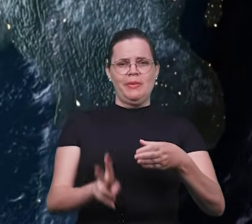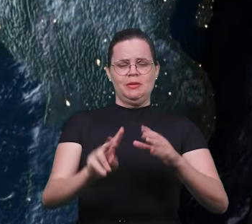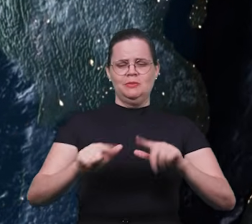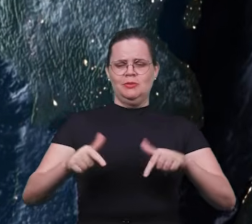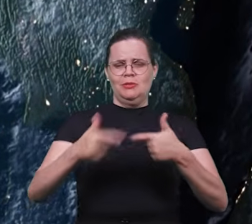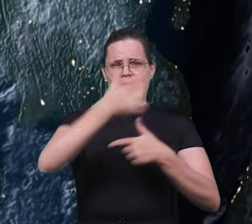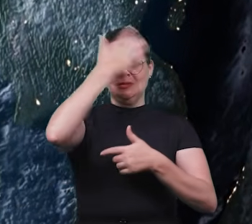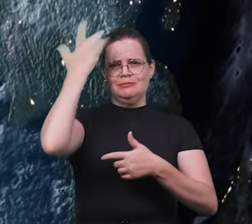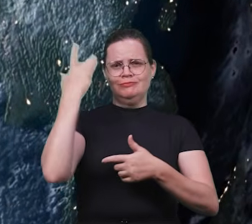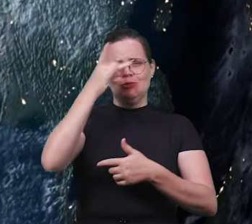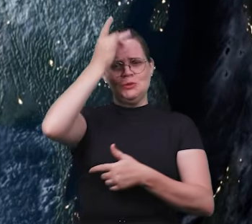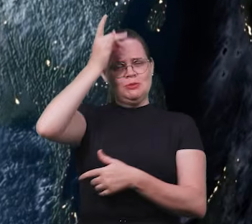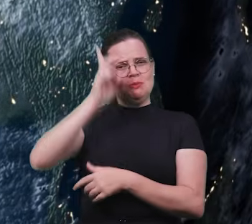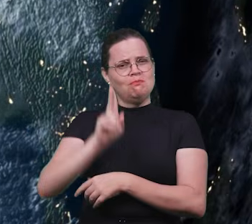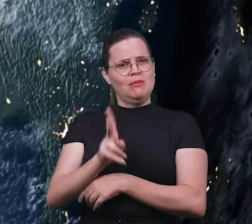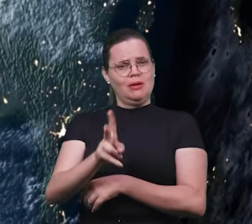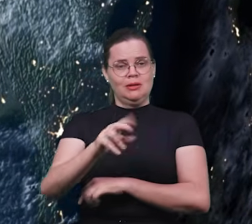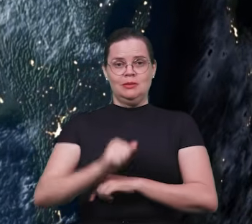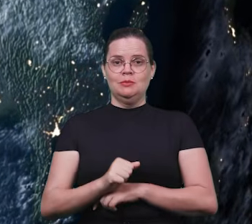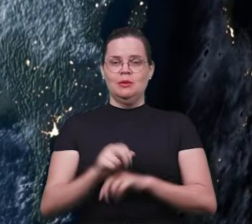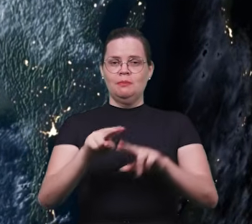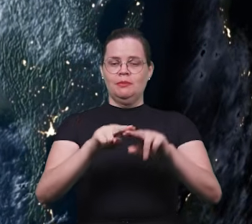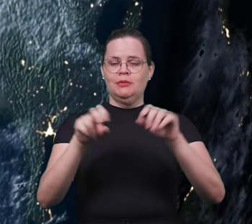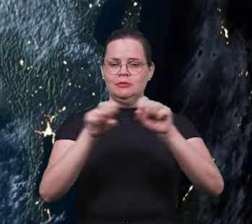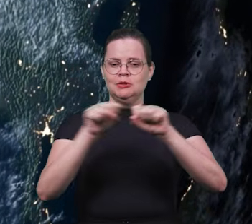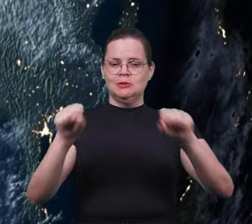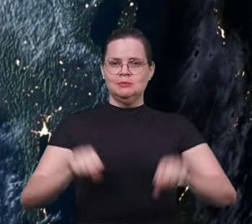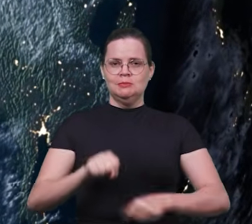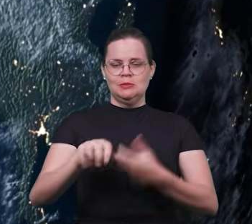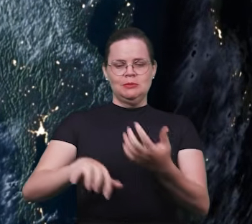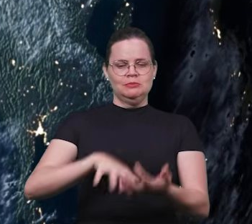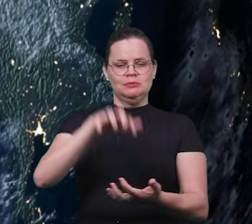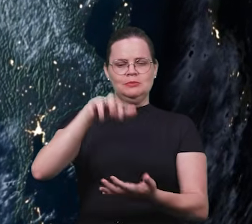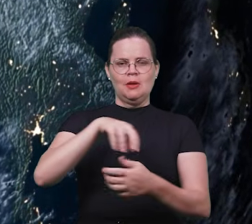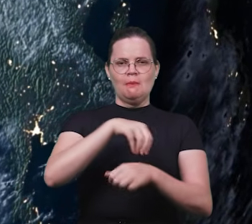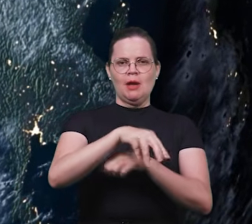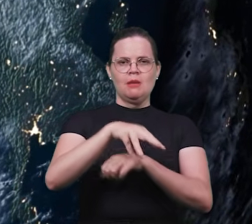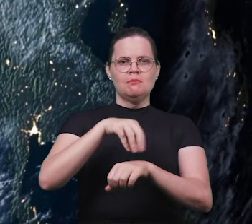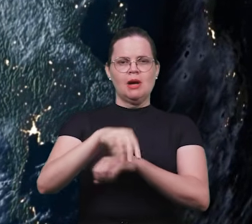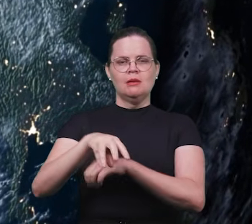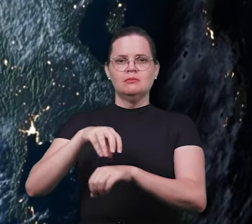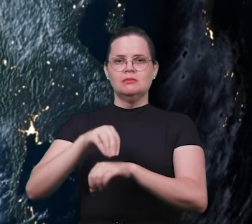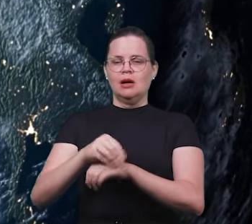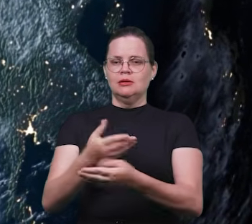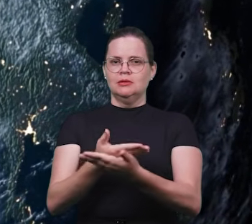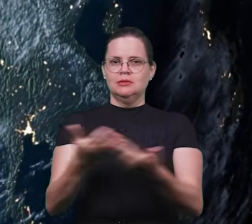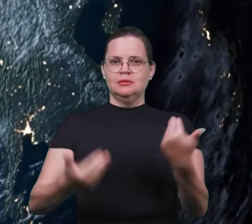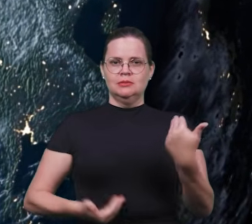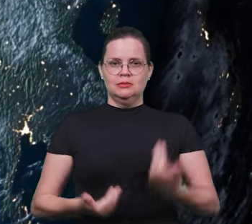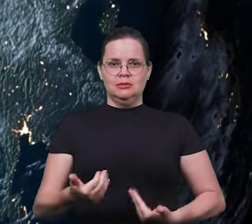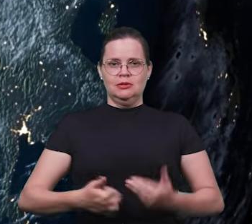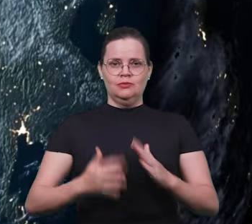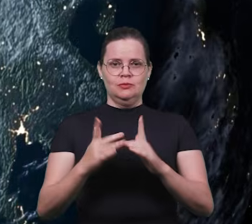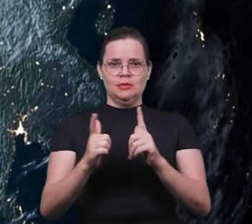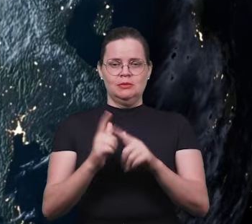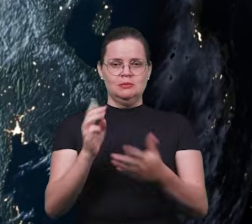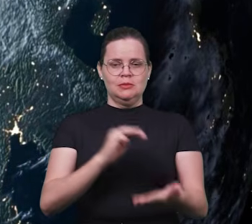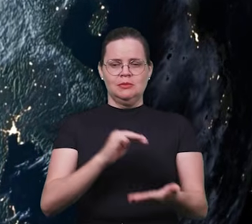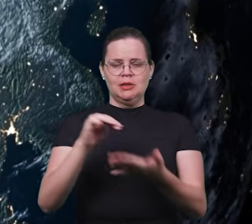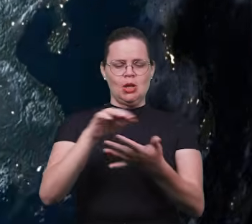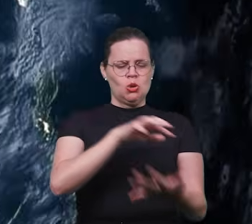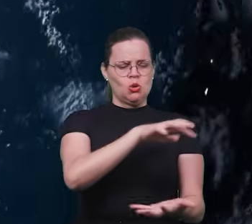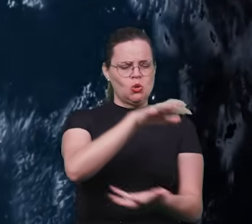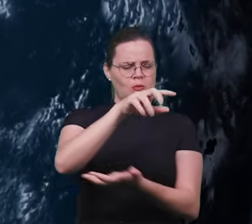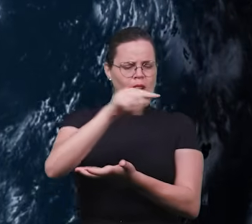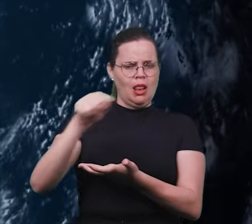espírito. Através do sistema de transmissão multiplataformas, os membros da Igreja Cristã Maranata de todo o